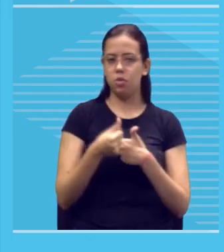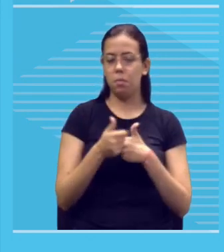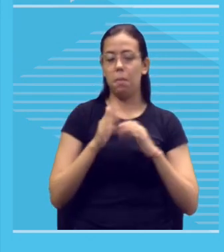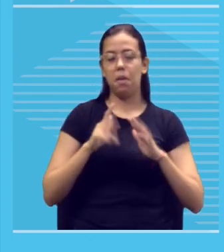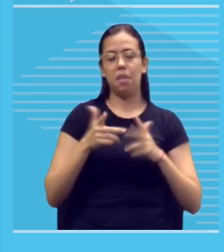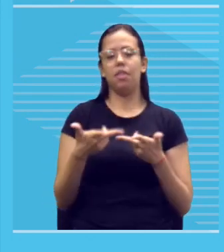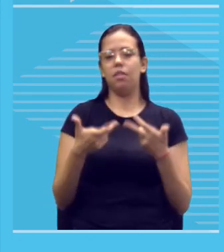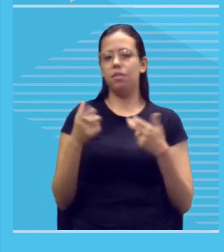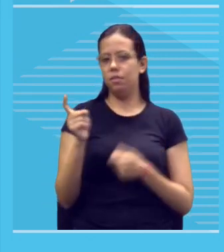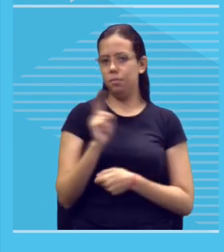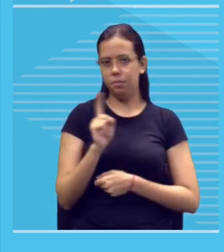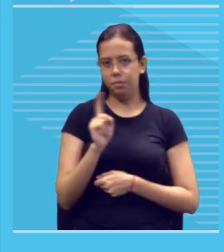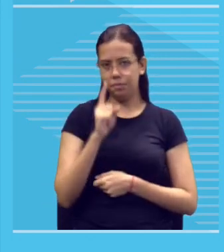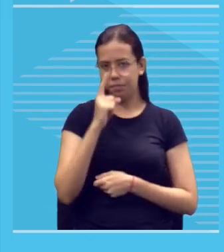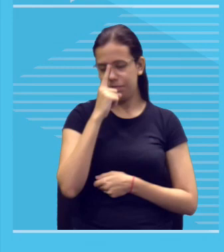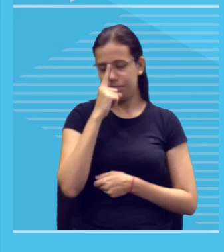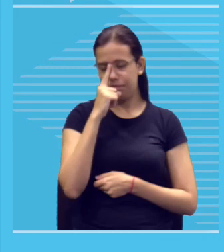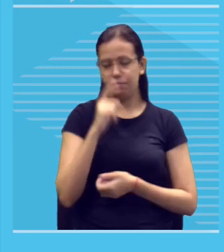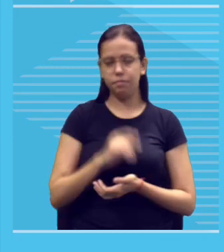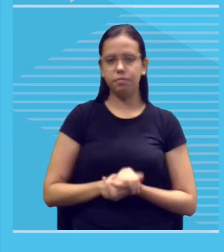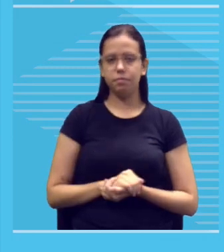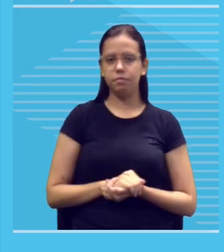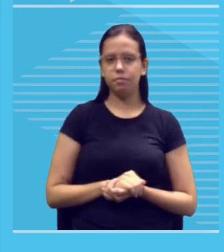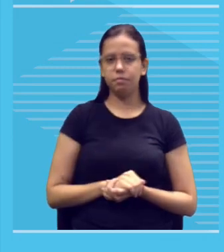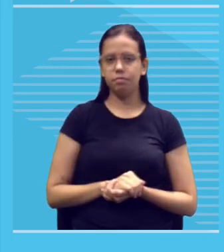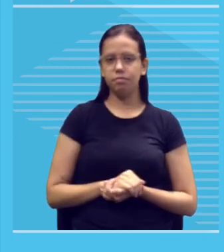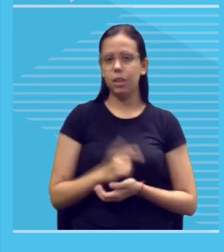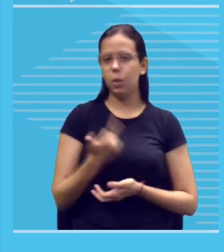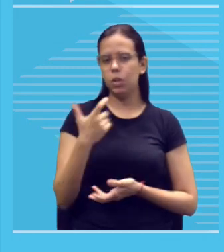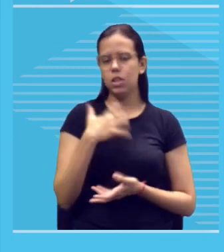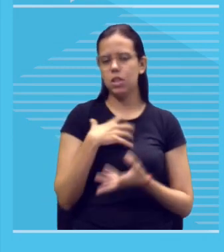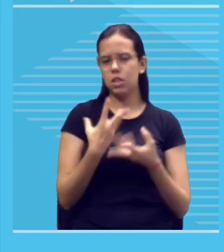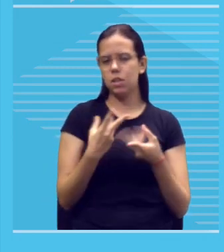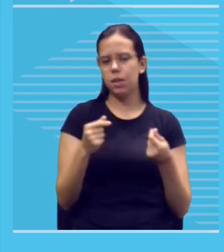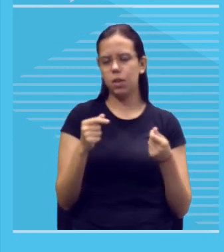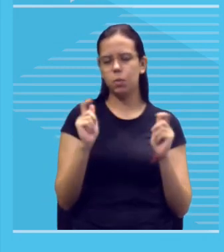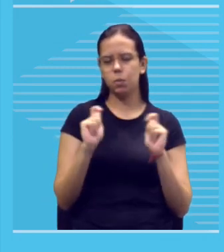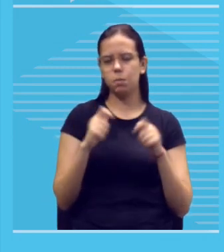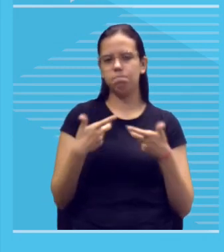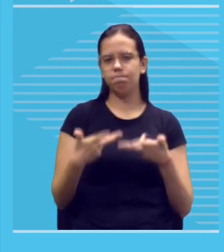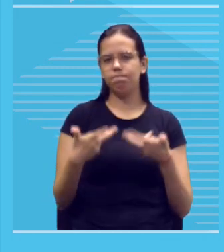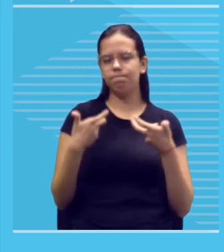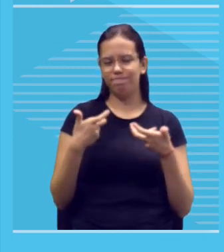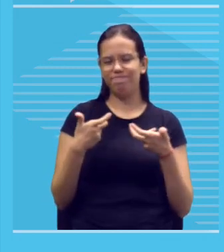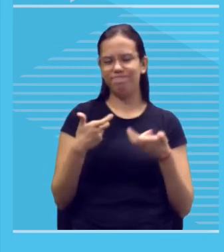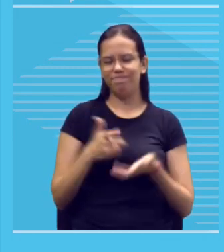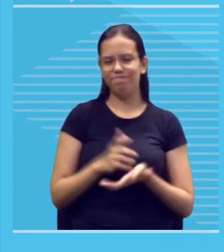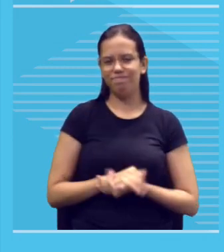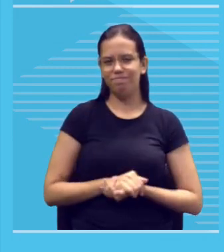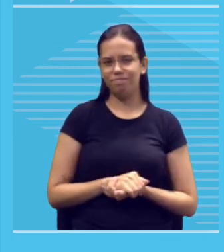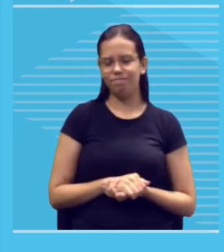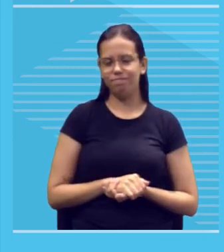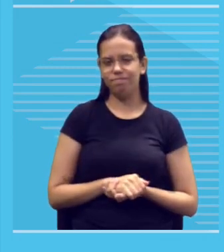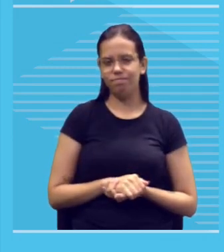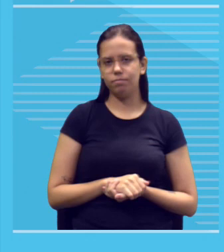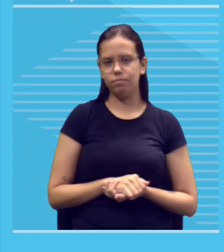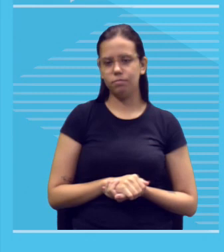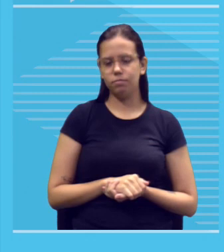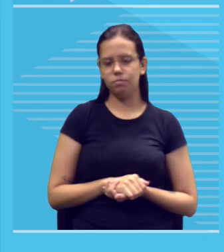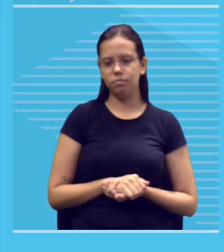Não tem aquela mentalidade aquela sensibilidade de perceber isso e